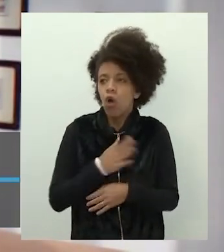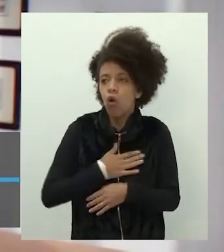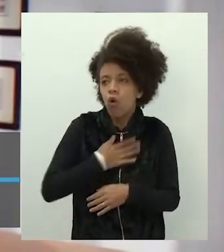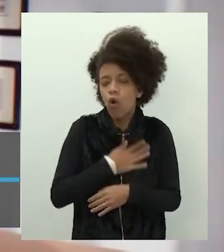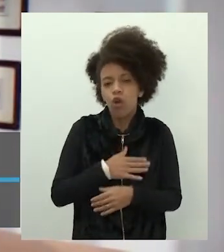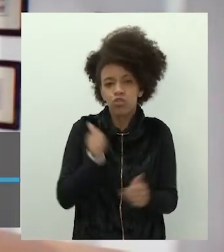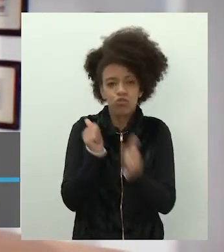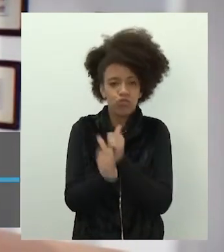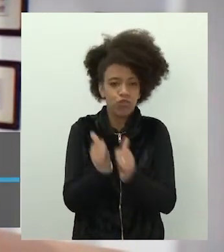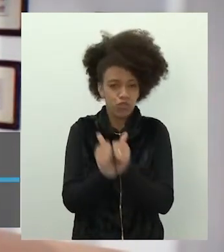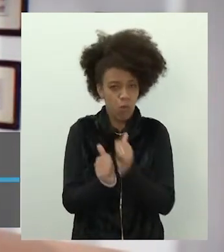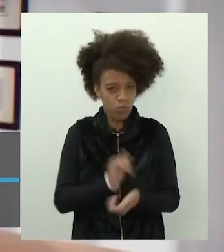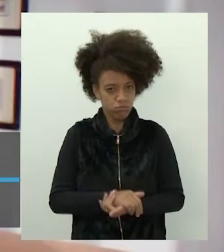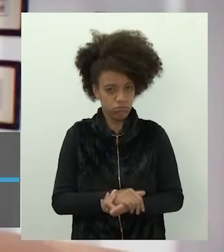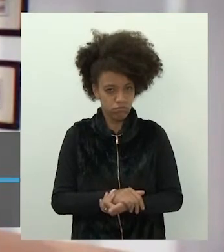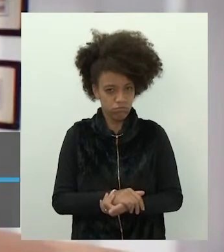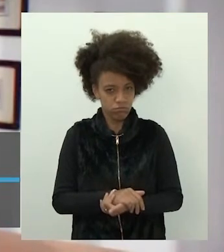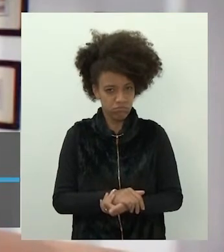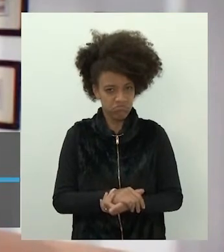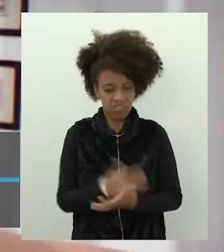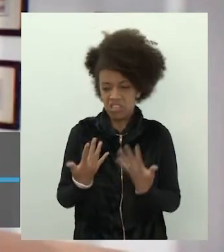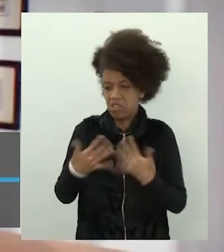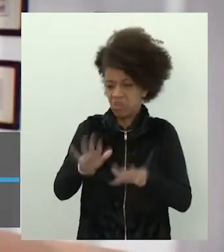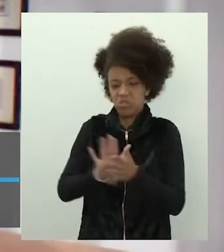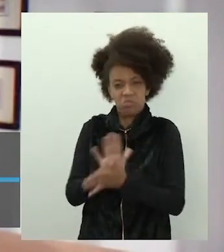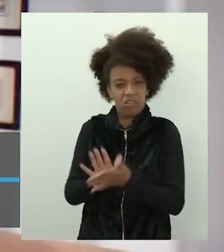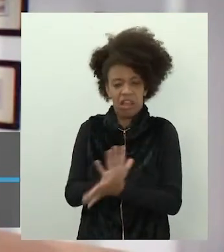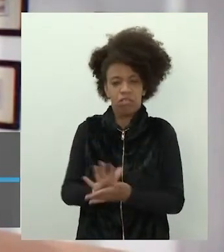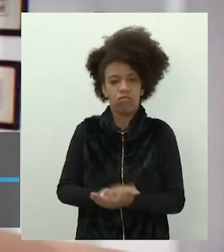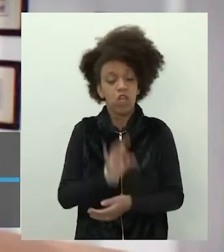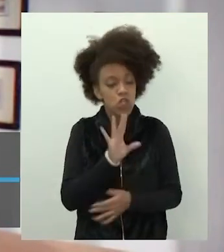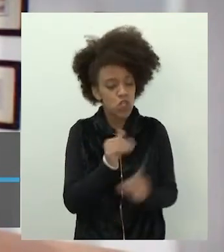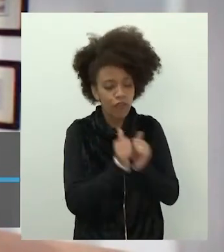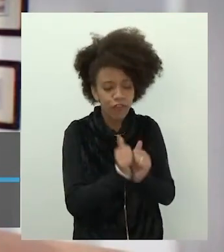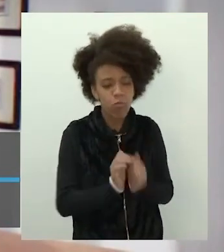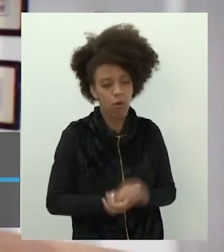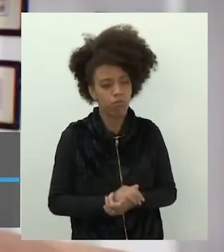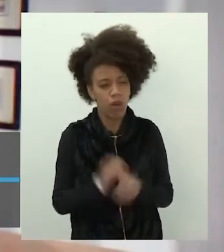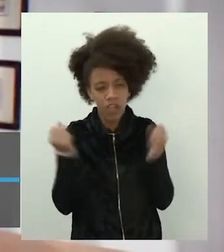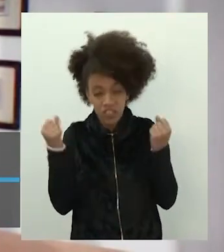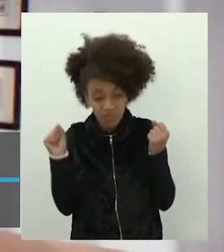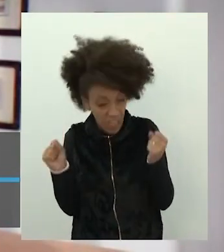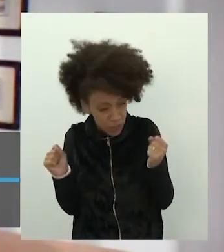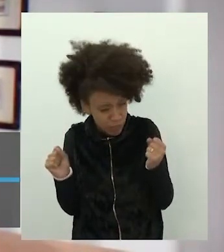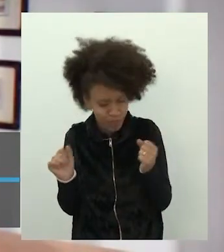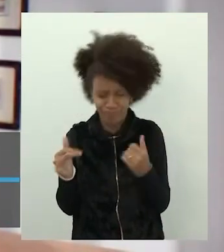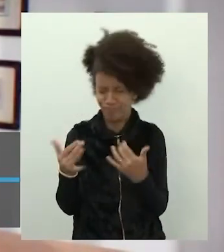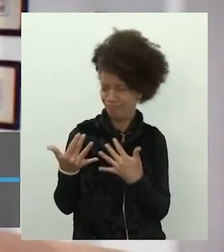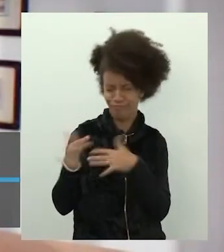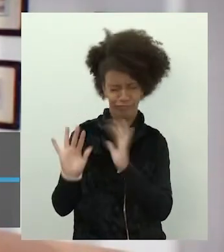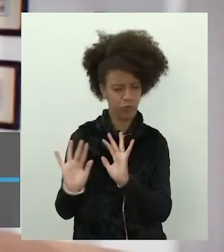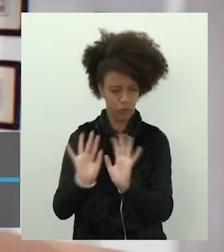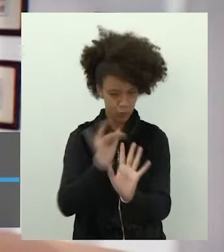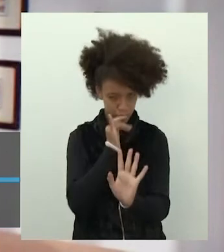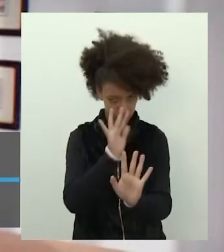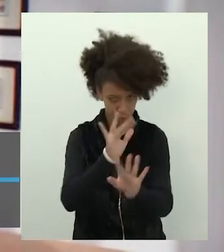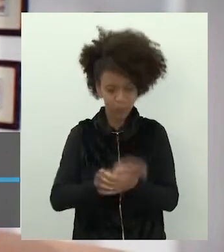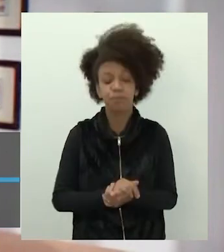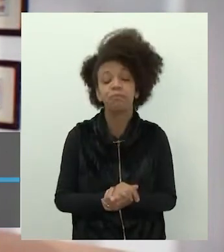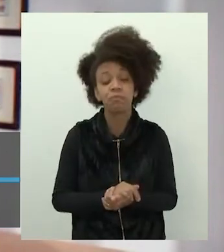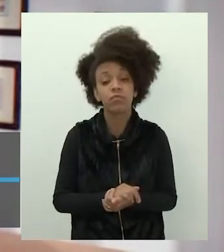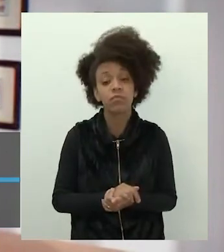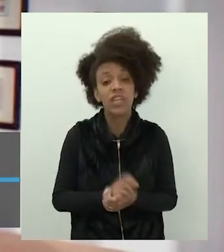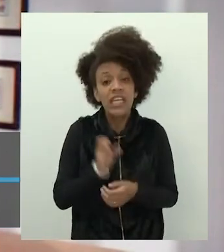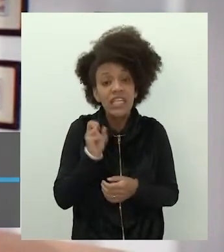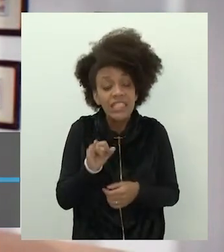jogar futebol. Não gosto de mais nada, não faço nenhuma outra atividade se não for futebol. Se eu machucar